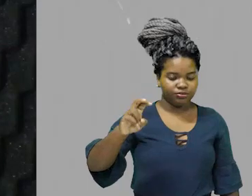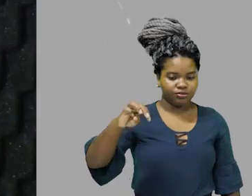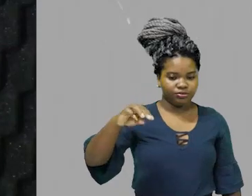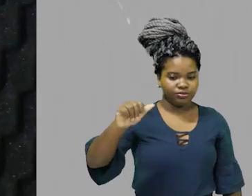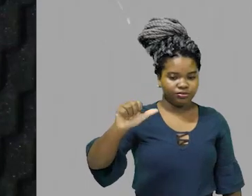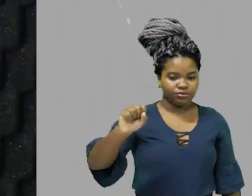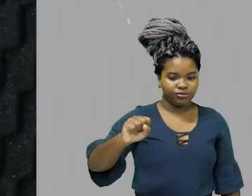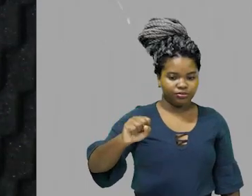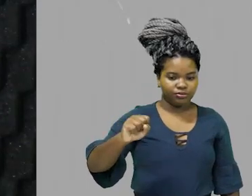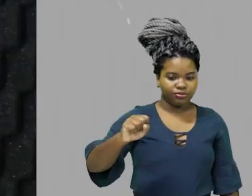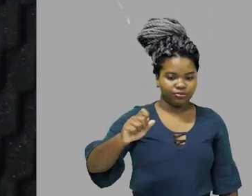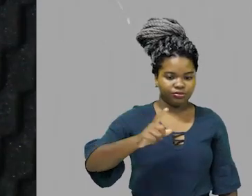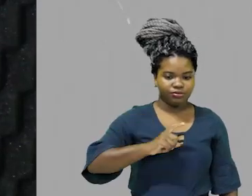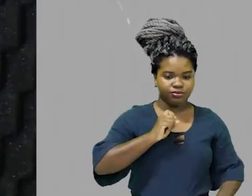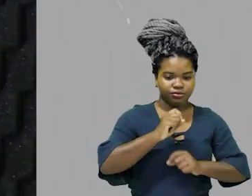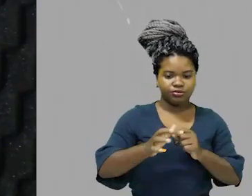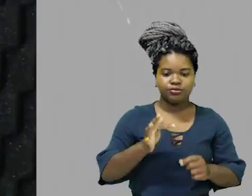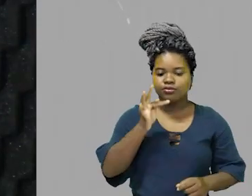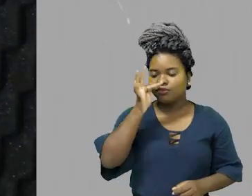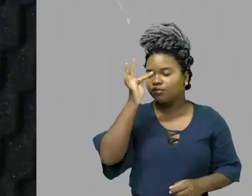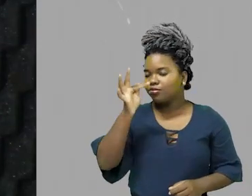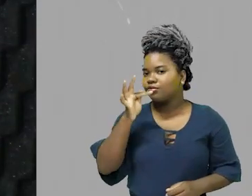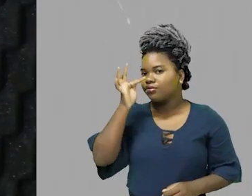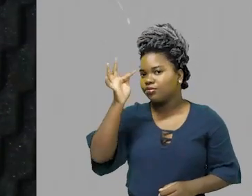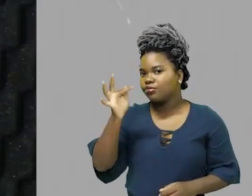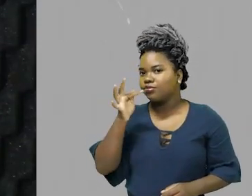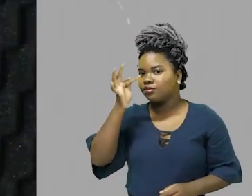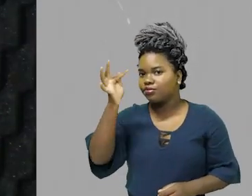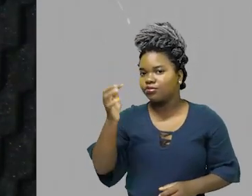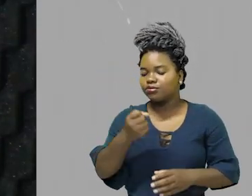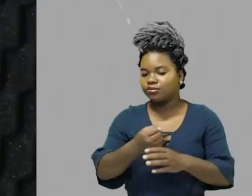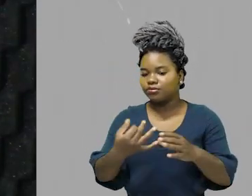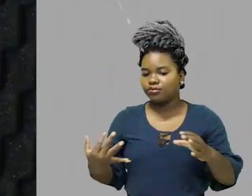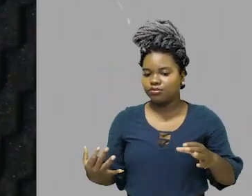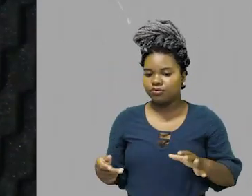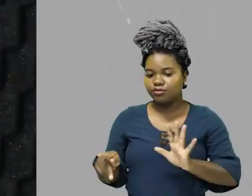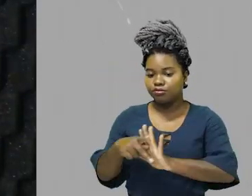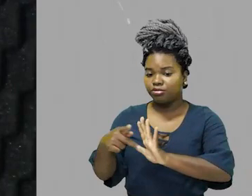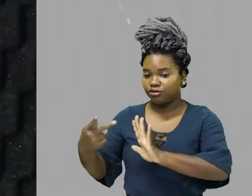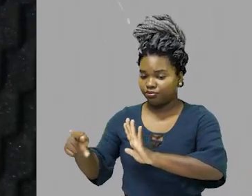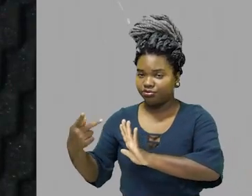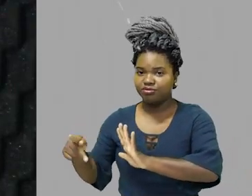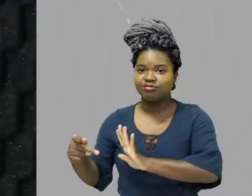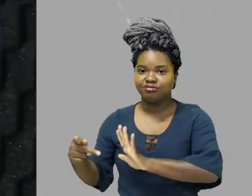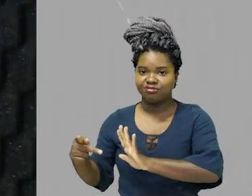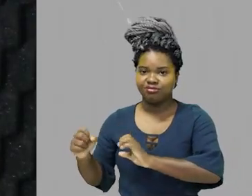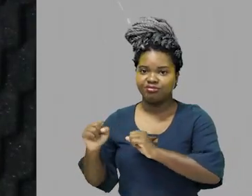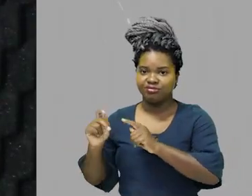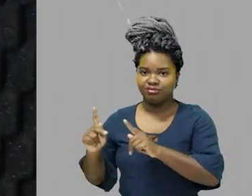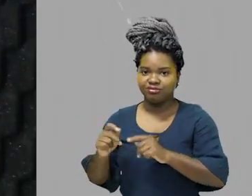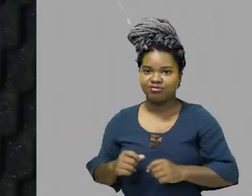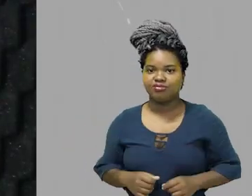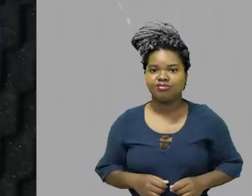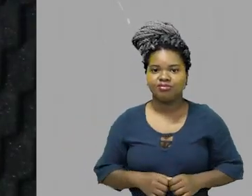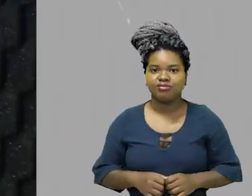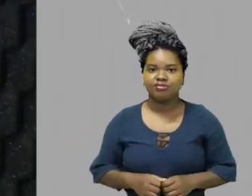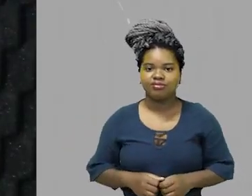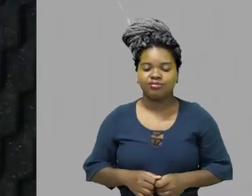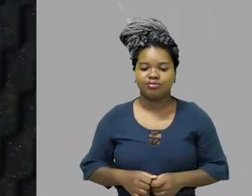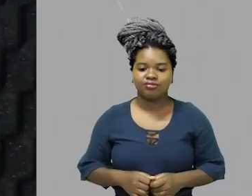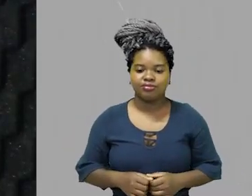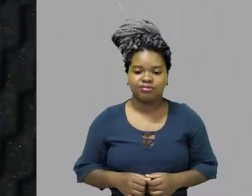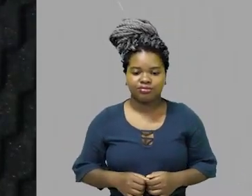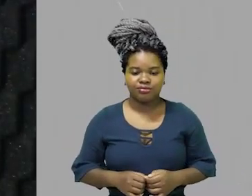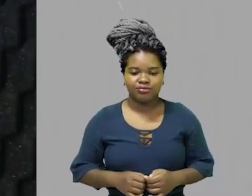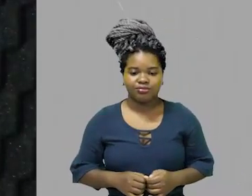elas têm a presença de flores e frutos, que é uma característica exclusiva delas. As gimnospermas, elas só têm